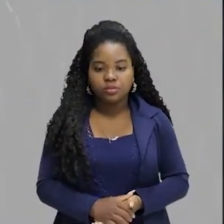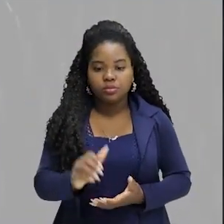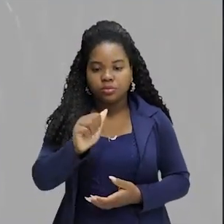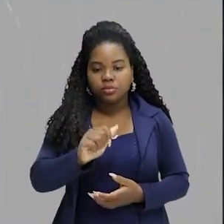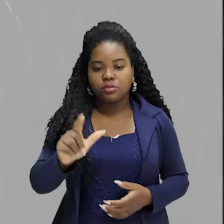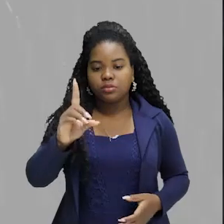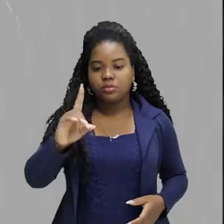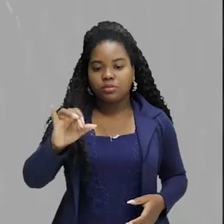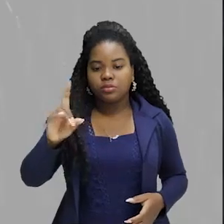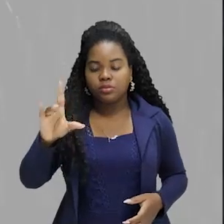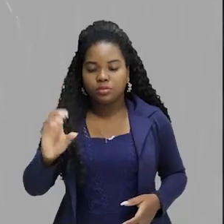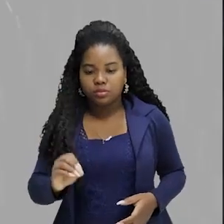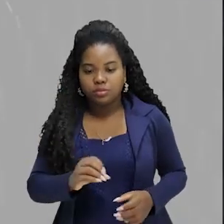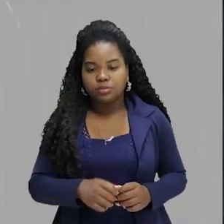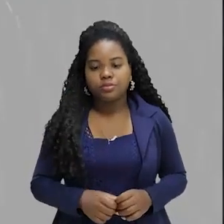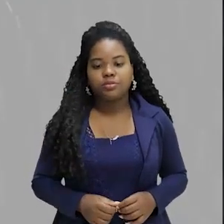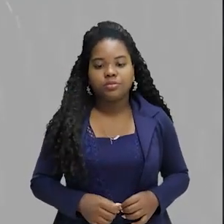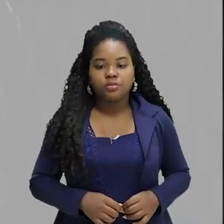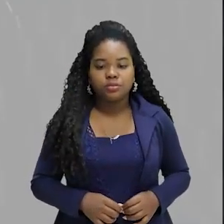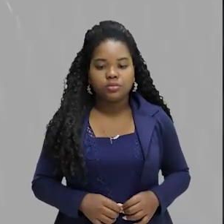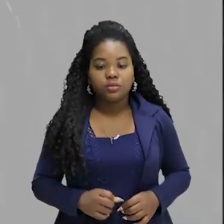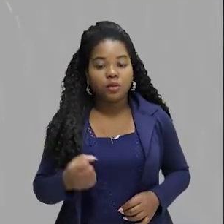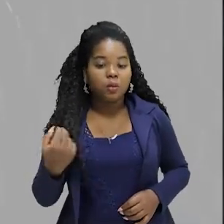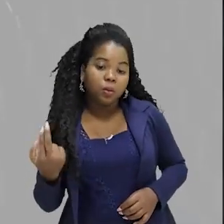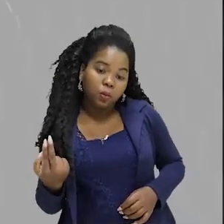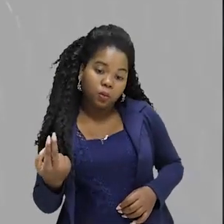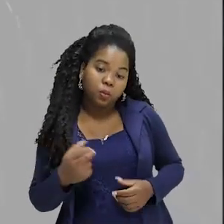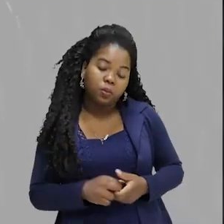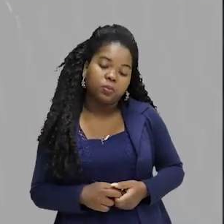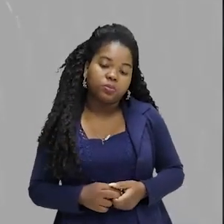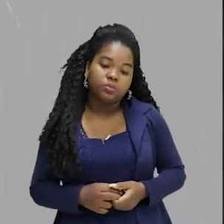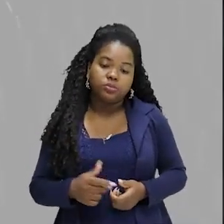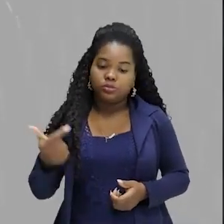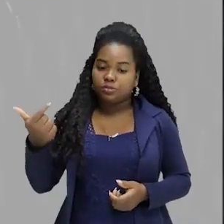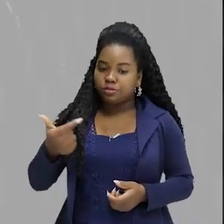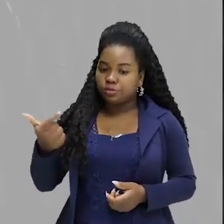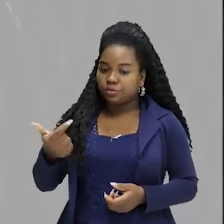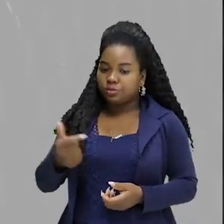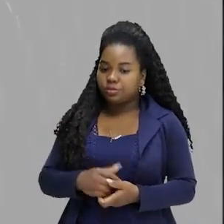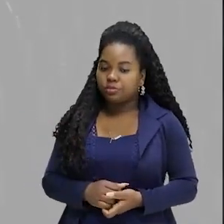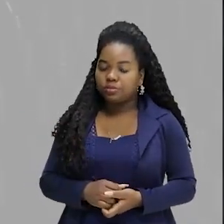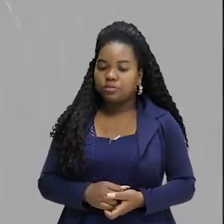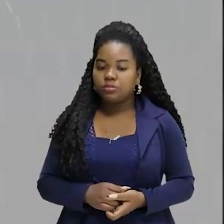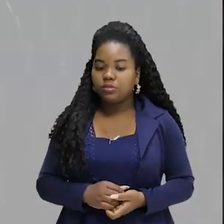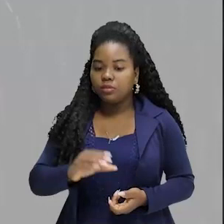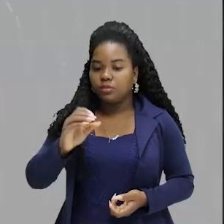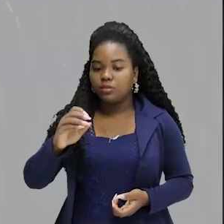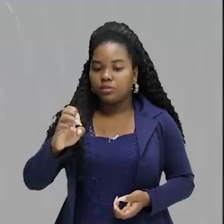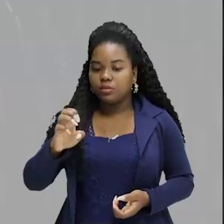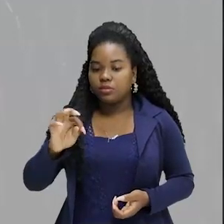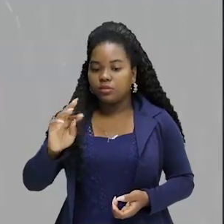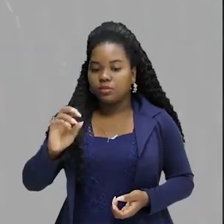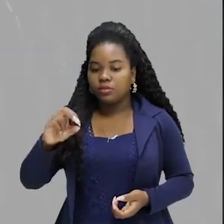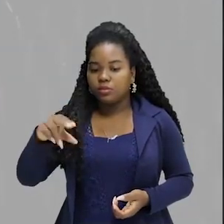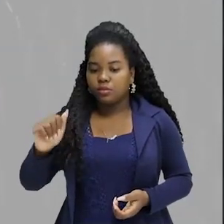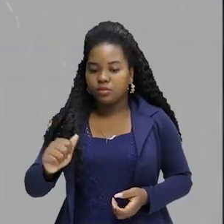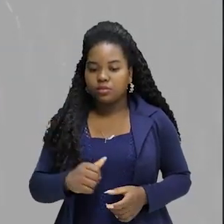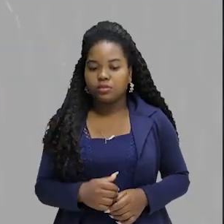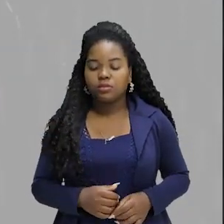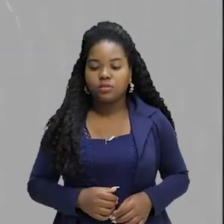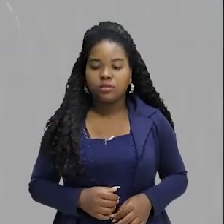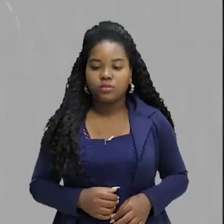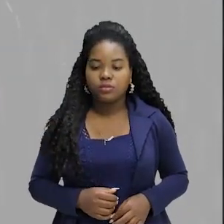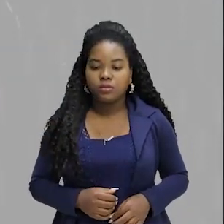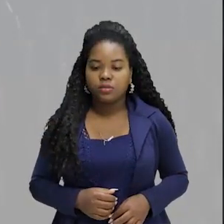aldeído denominado propanal, ou a estrutura aqui de baixo, a cetona